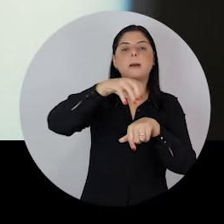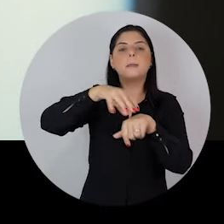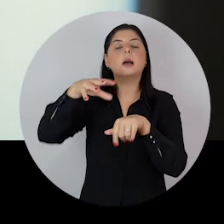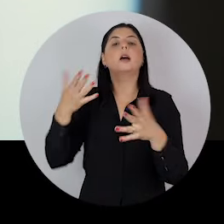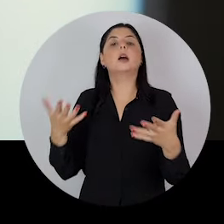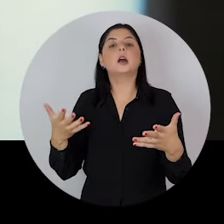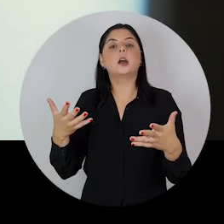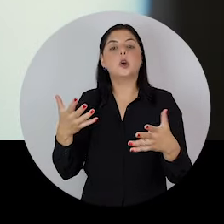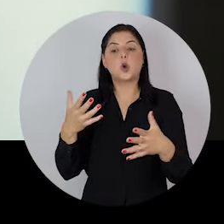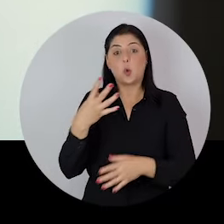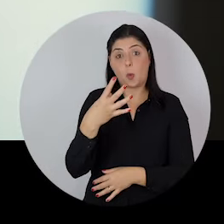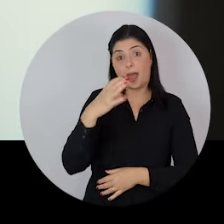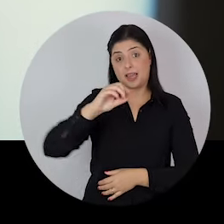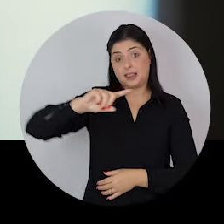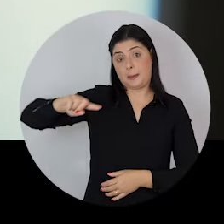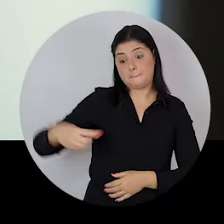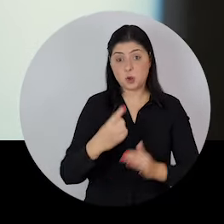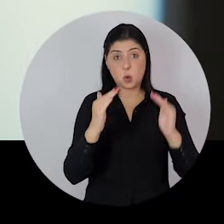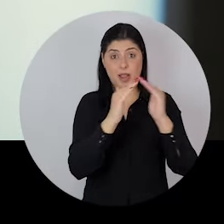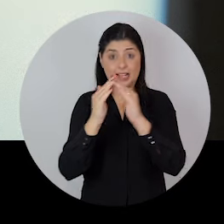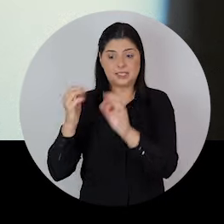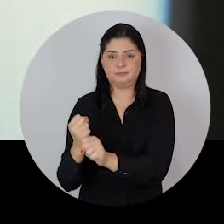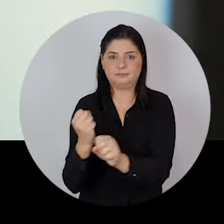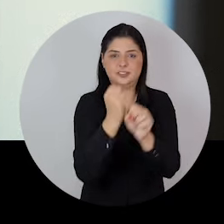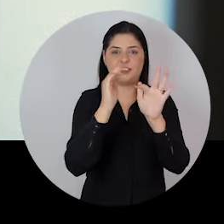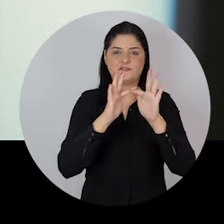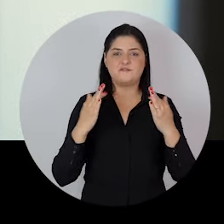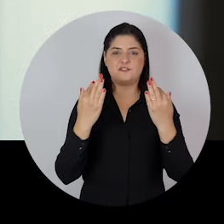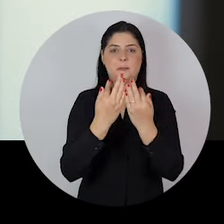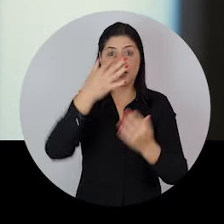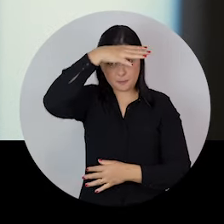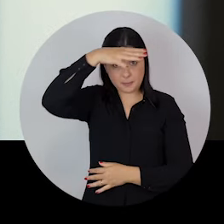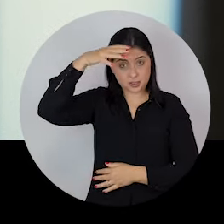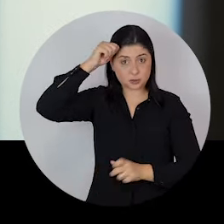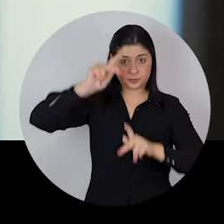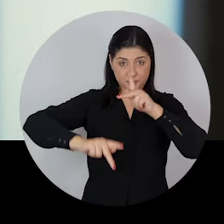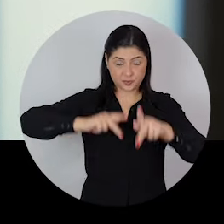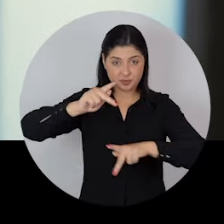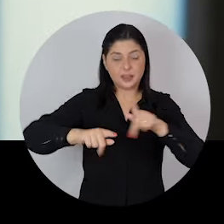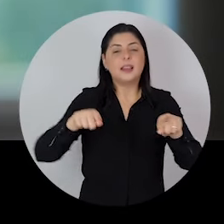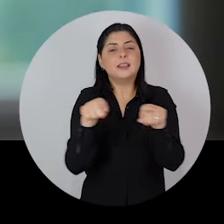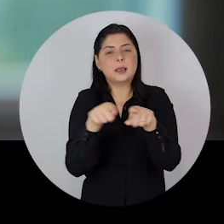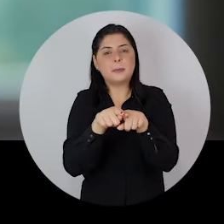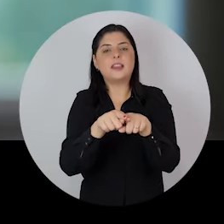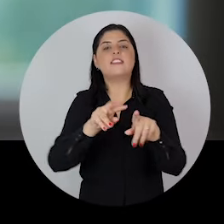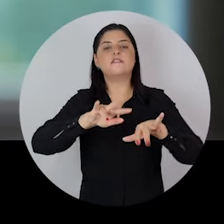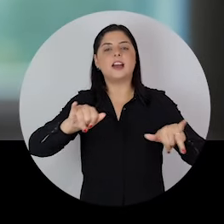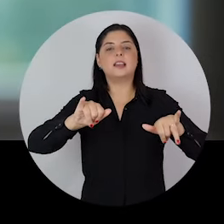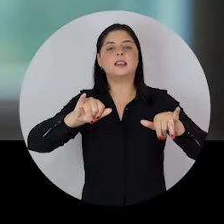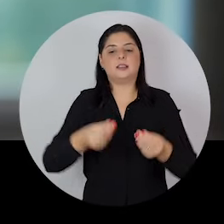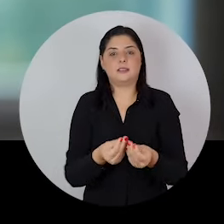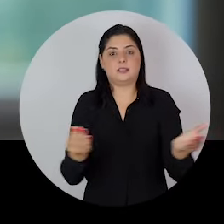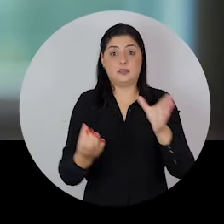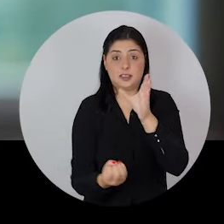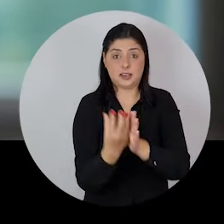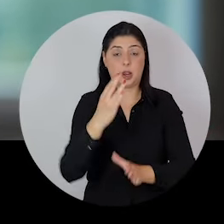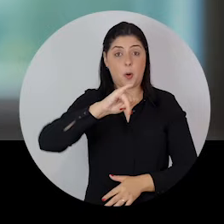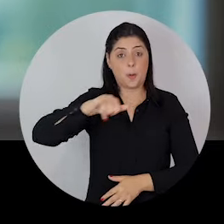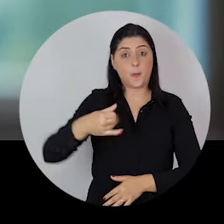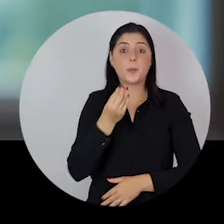viabilizar a construção de 40 mil casas para as famílias mato-grossenses e vamos também criar